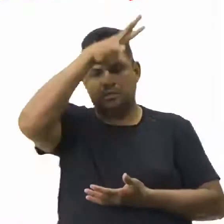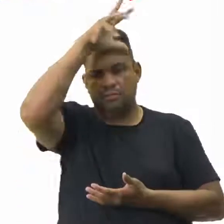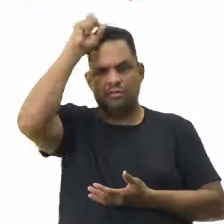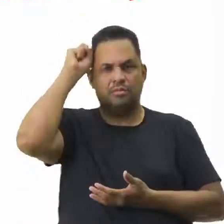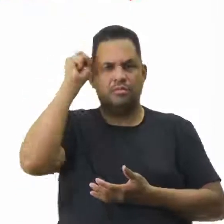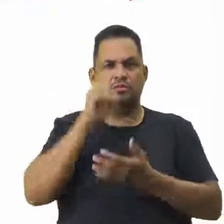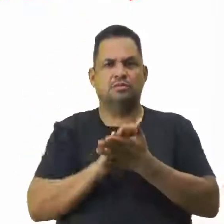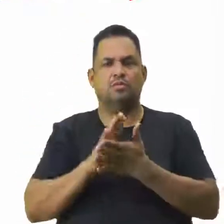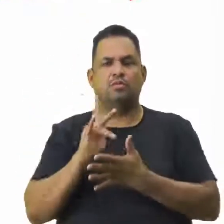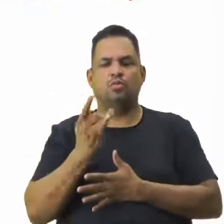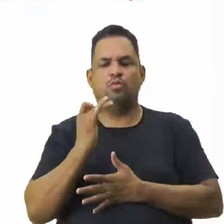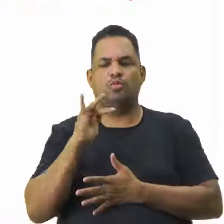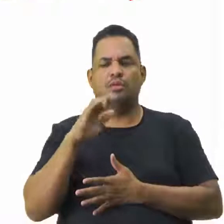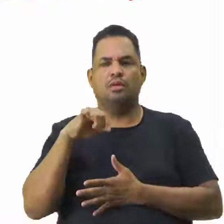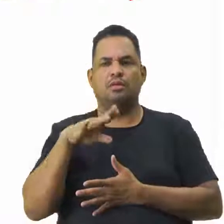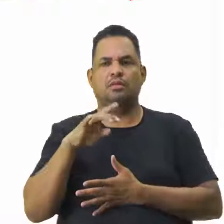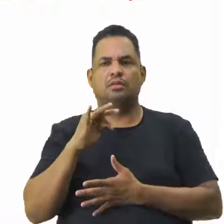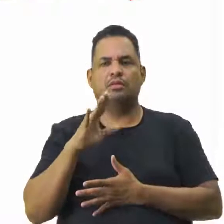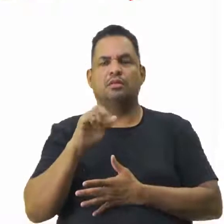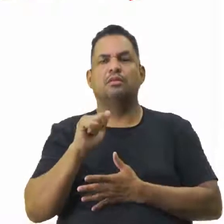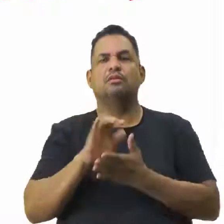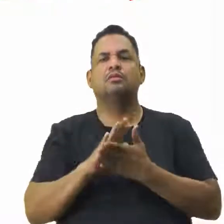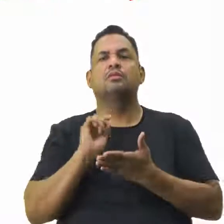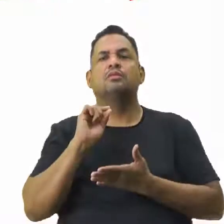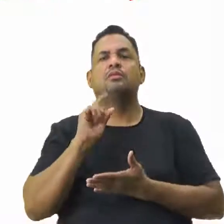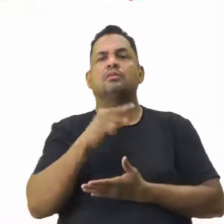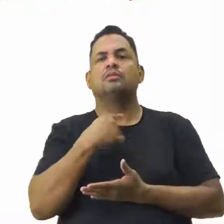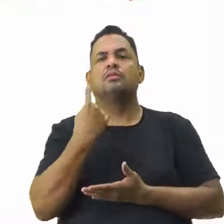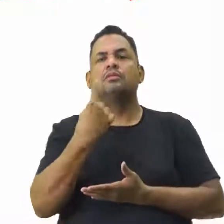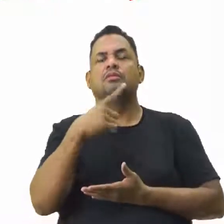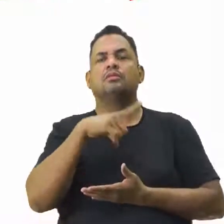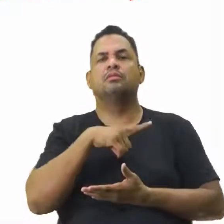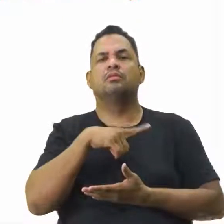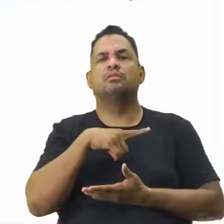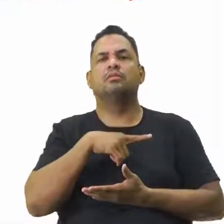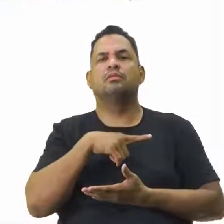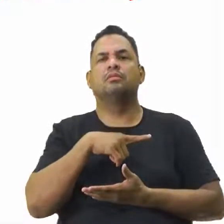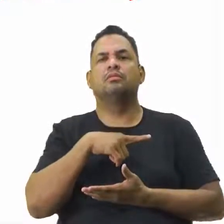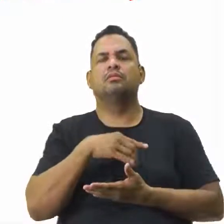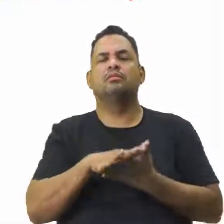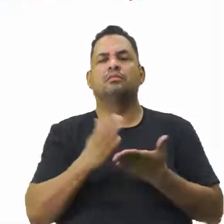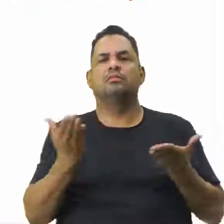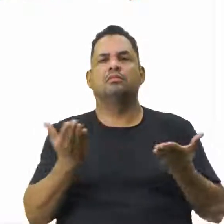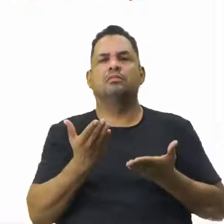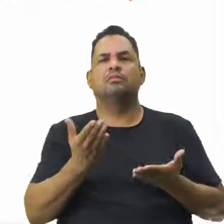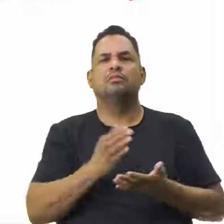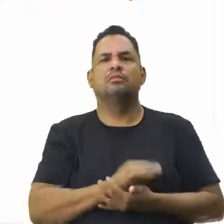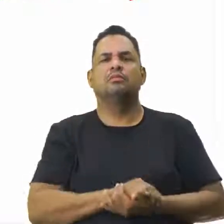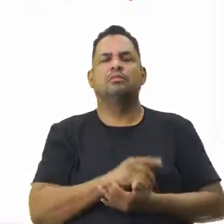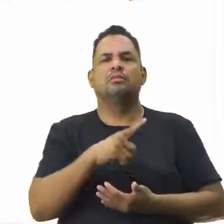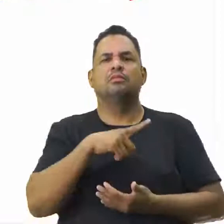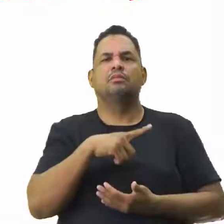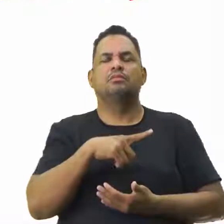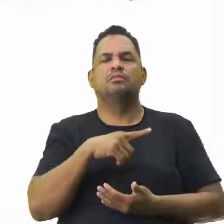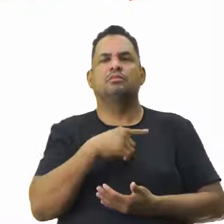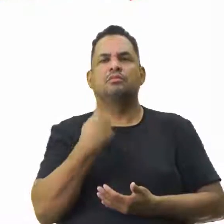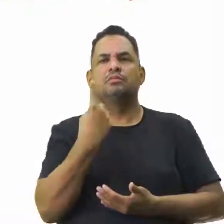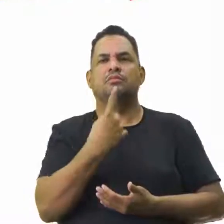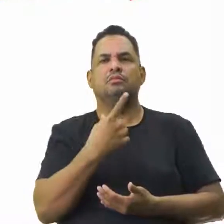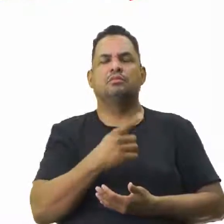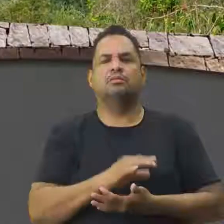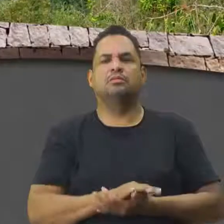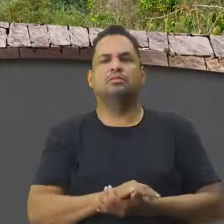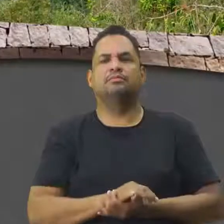Portanto, o que é que nós temos aqui até agora? Nós tivemos